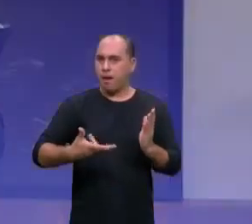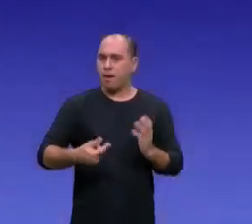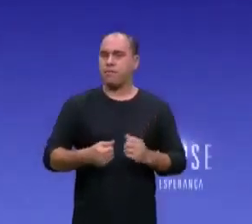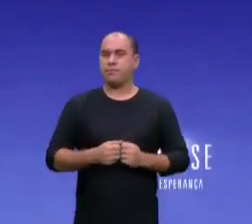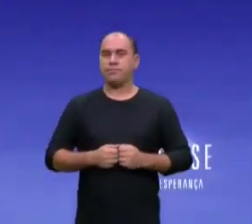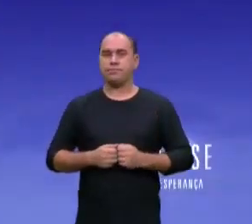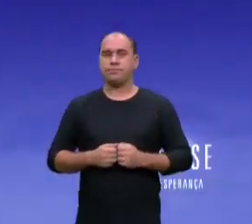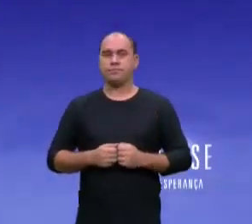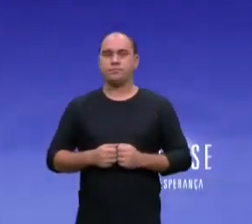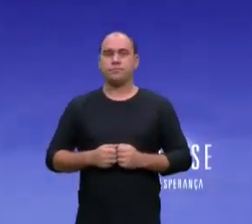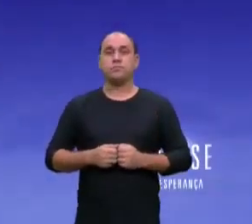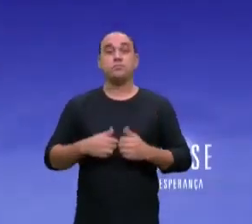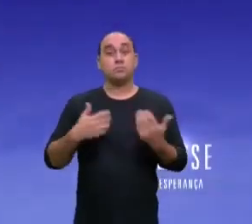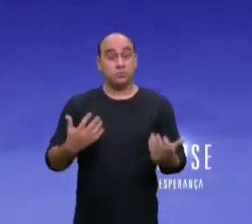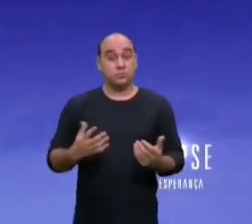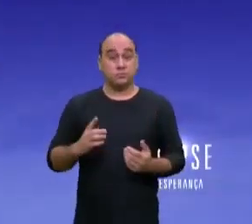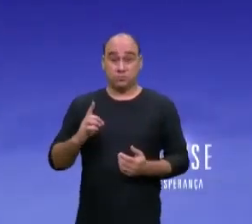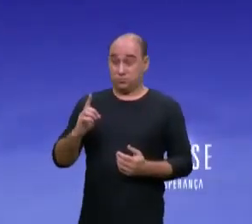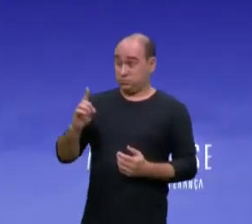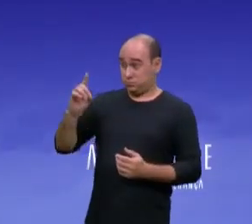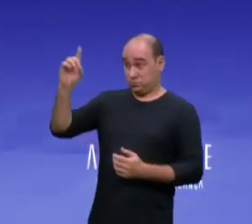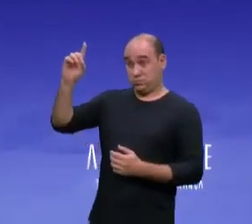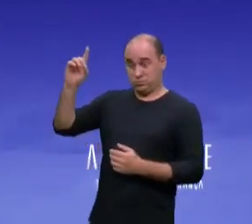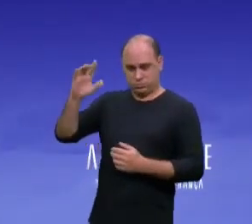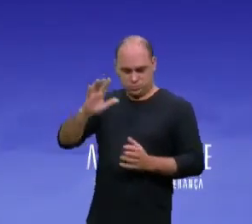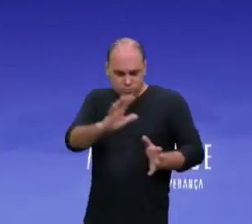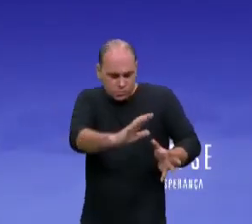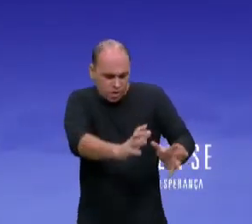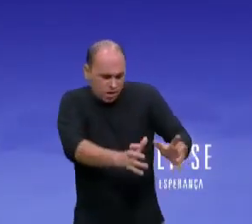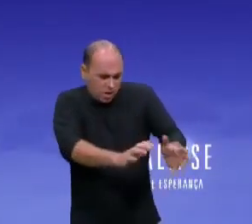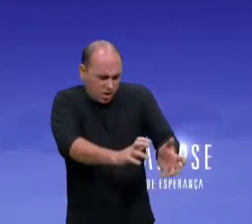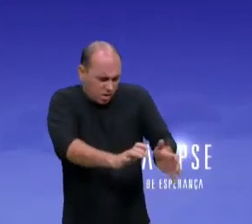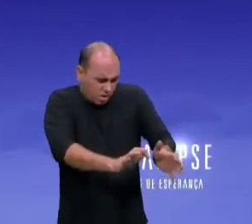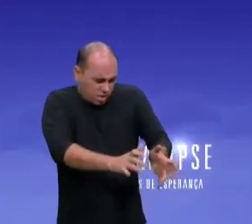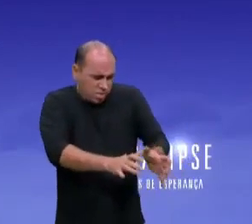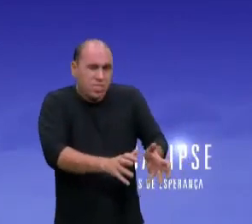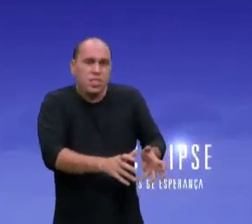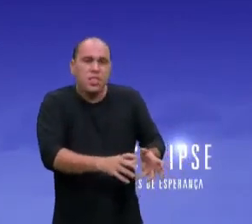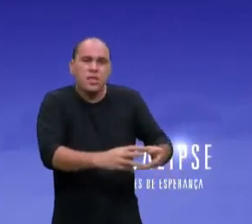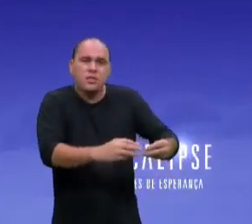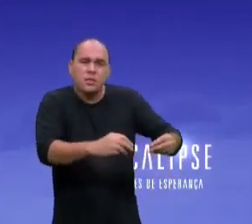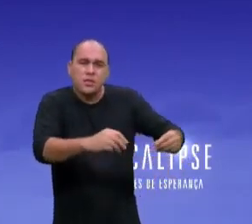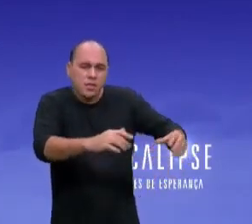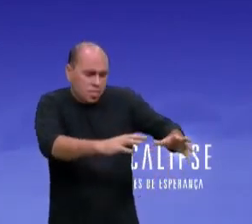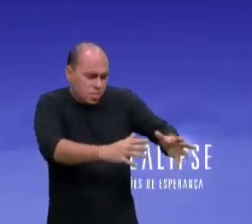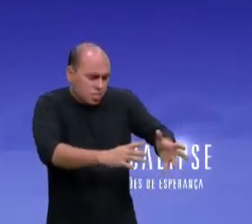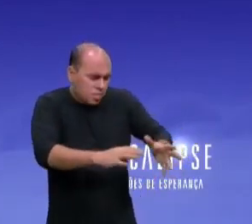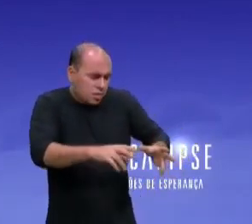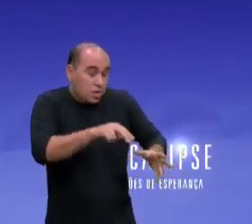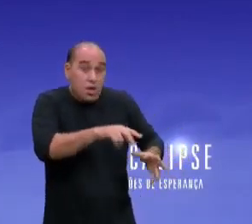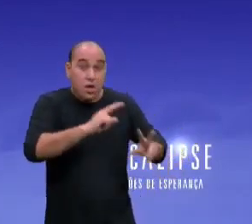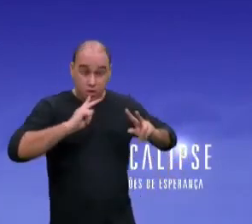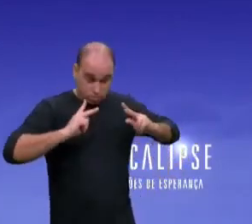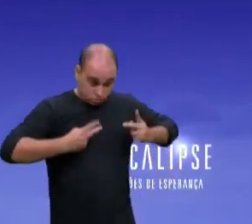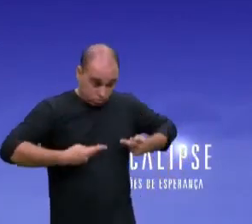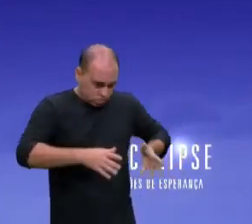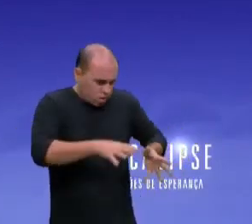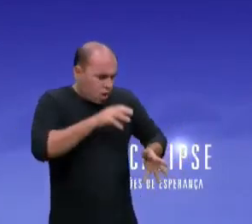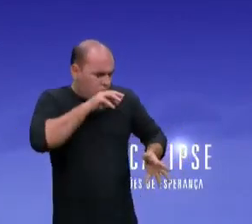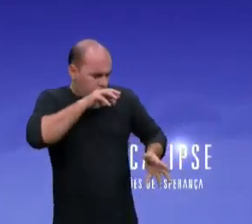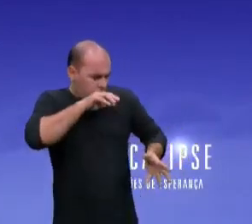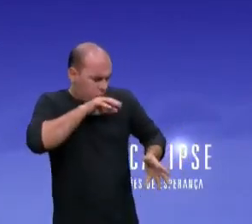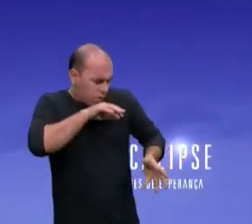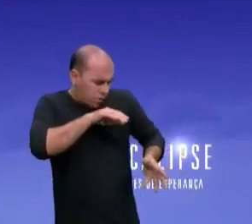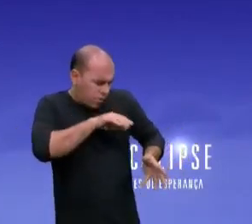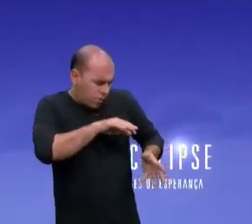extraordinário Então formou o Senhor Deus o homem do pó da terra e lhe soprou nas narinas o fôlego de vida e o homem passou a